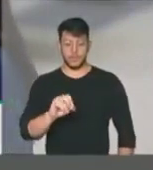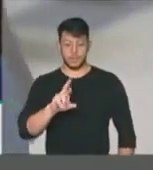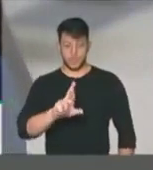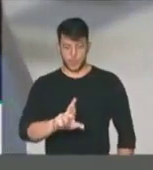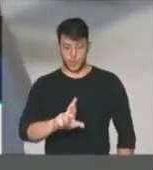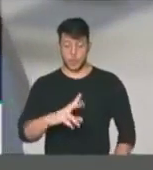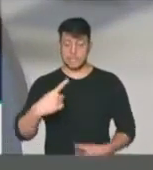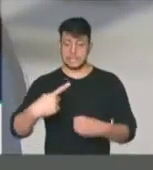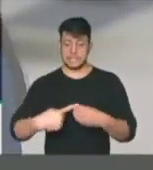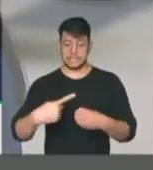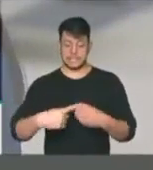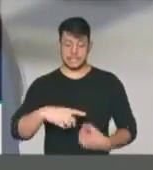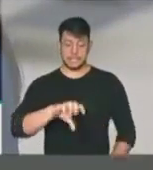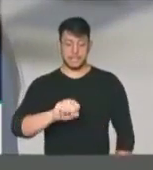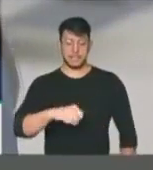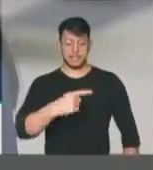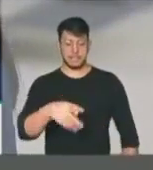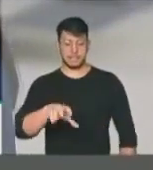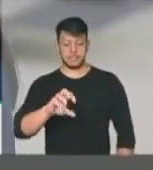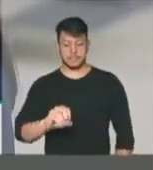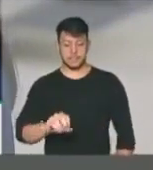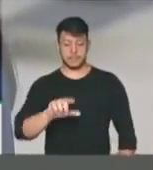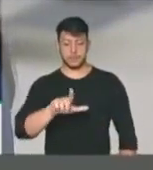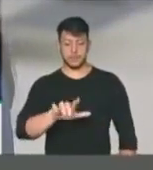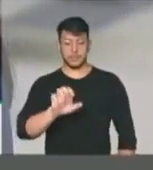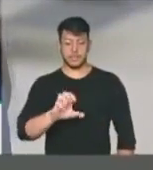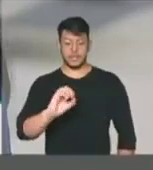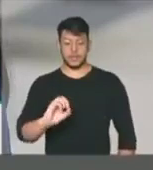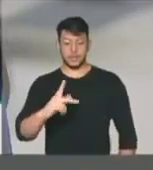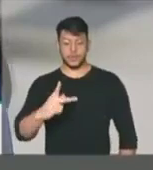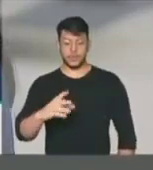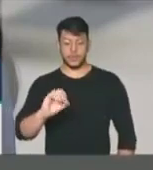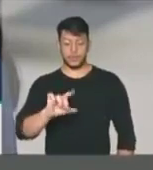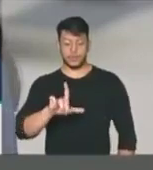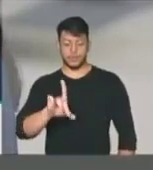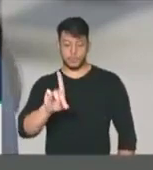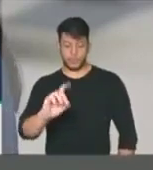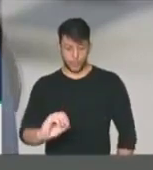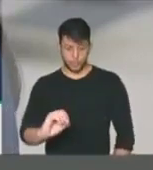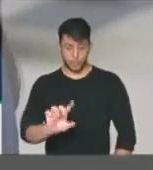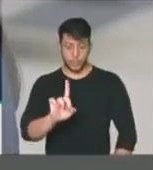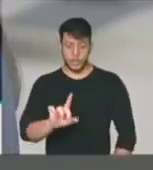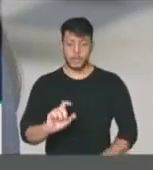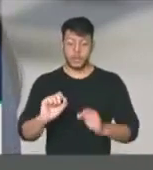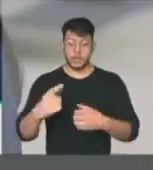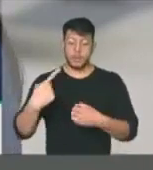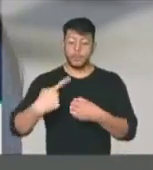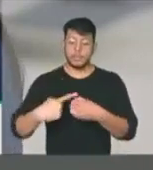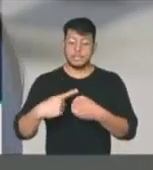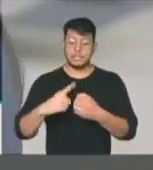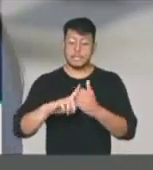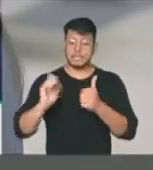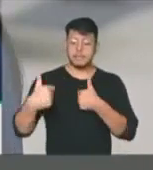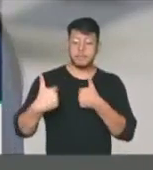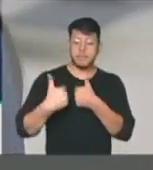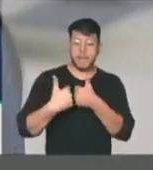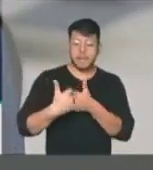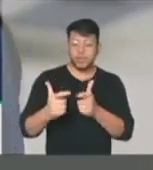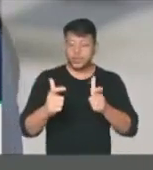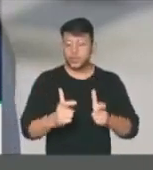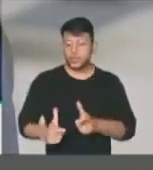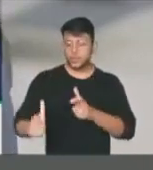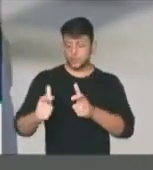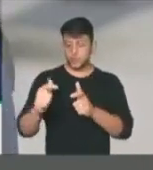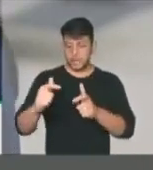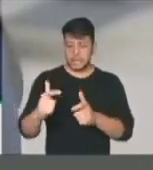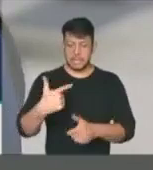São Leopoldo, né, um município ali da próxima região aonde eu atuo fortemente, um